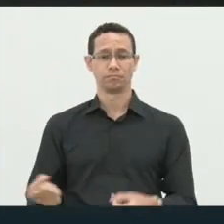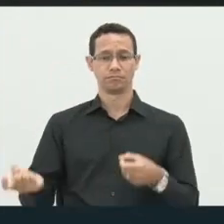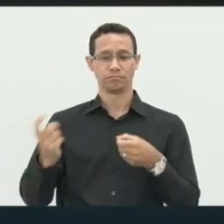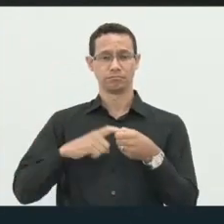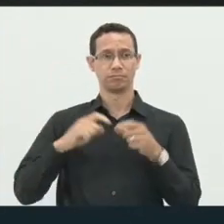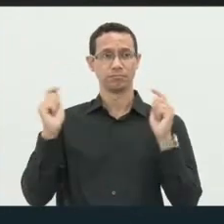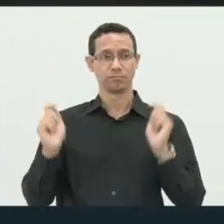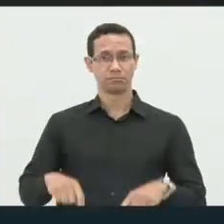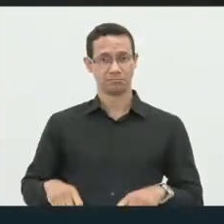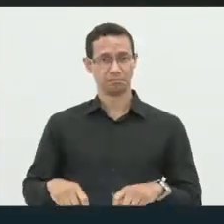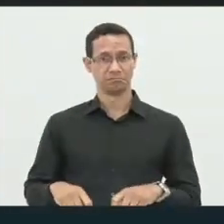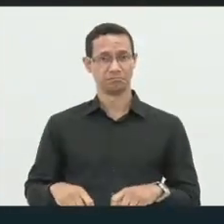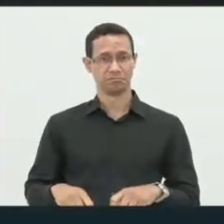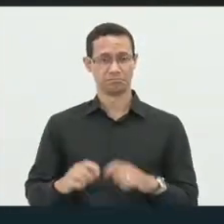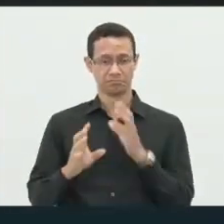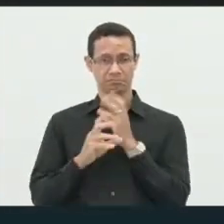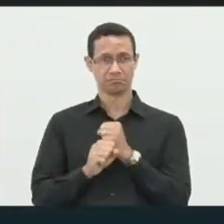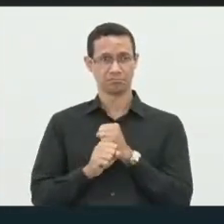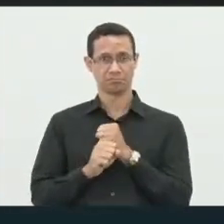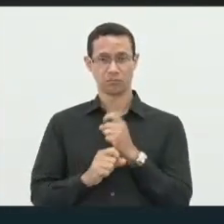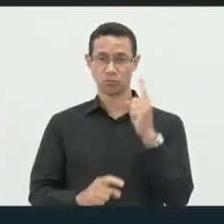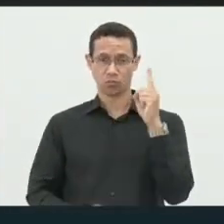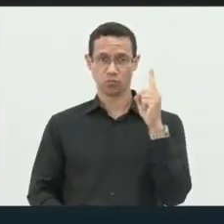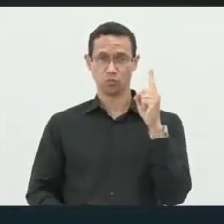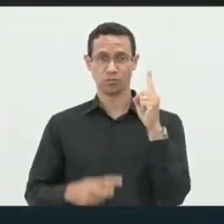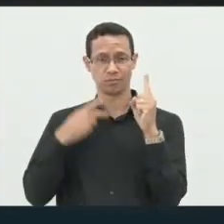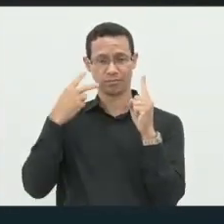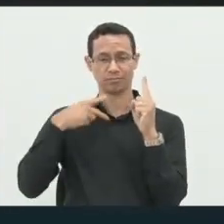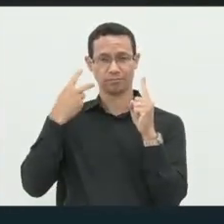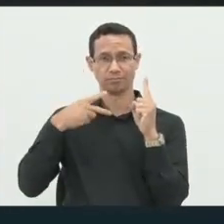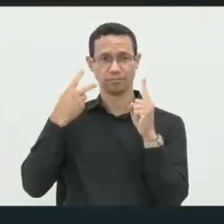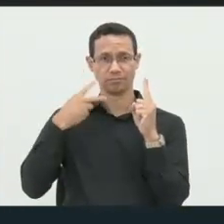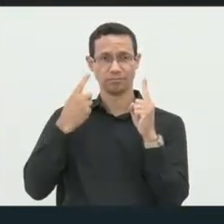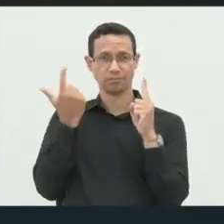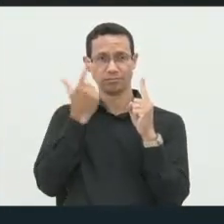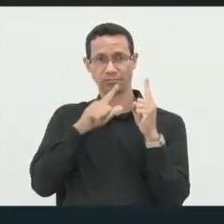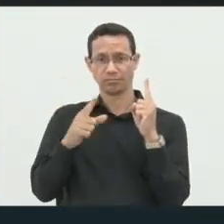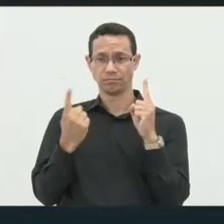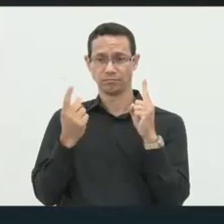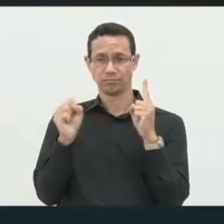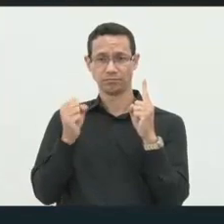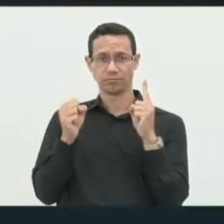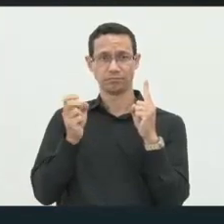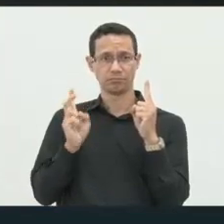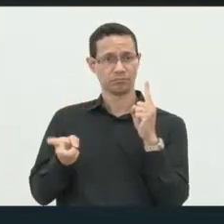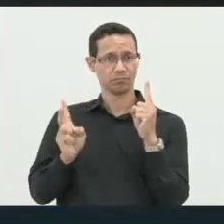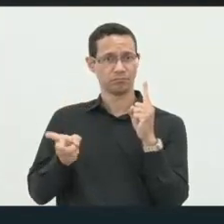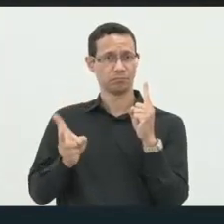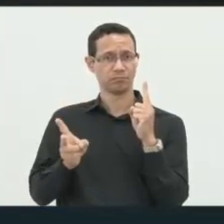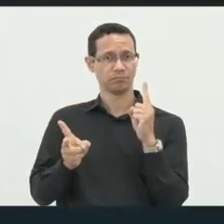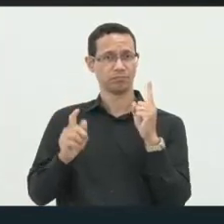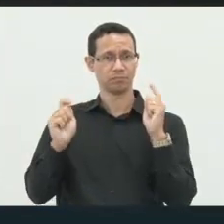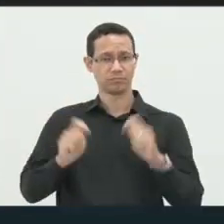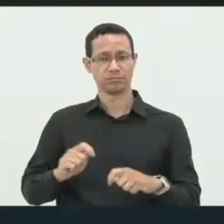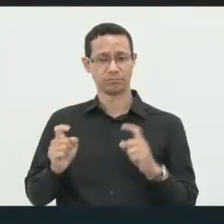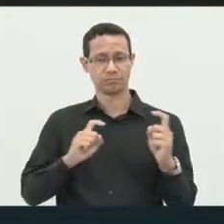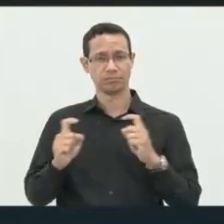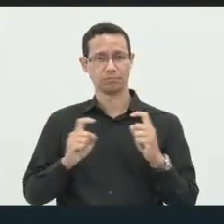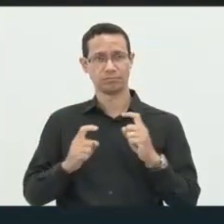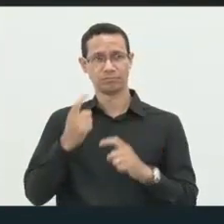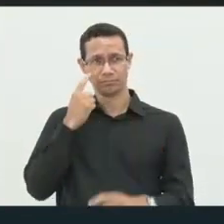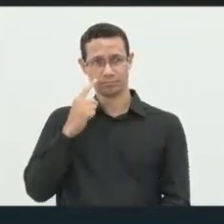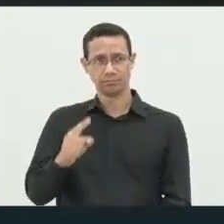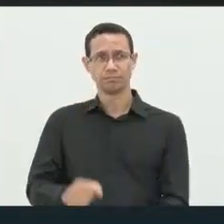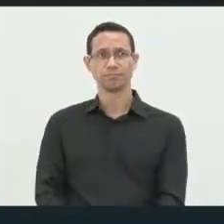nós somos 17 falta apenas um para poder dar corram de 18 e a gente prosseguir com então vejam Como é que tá a situação